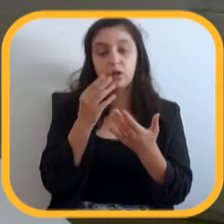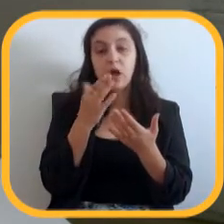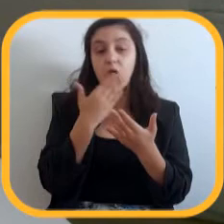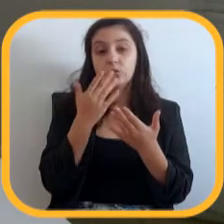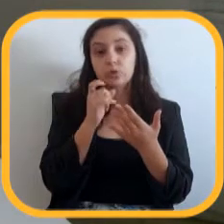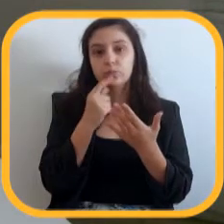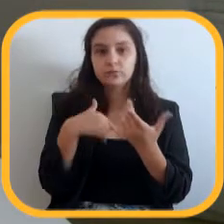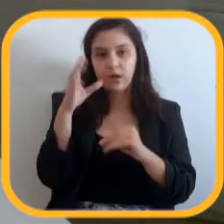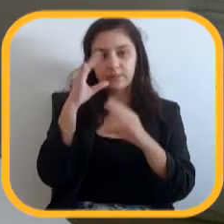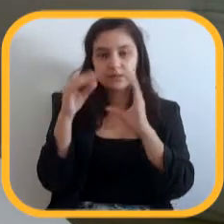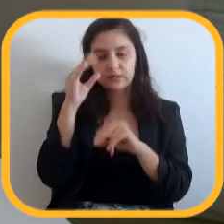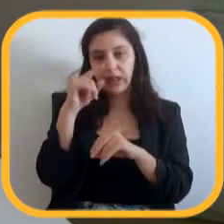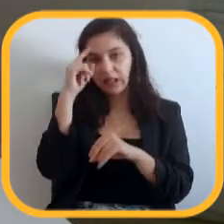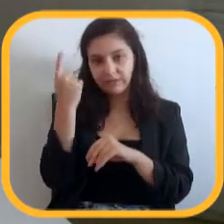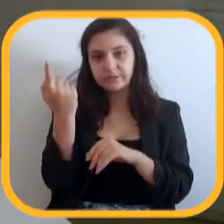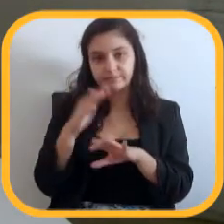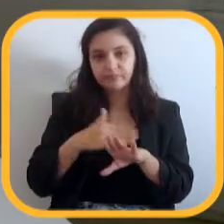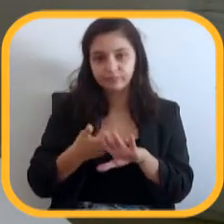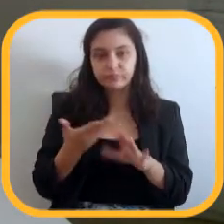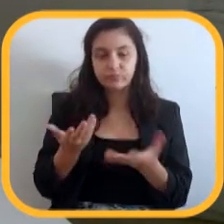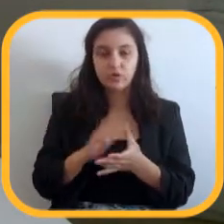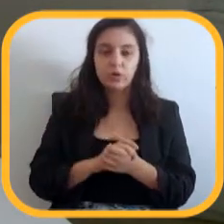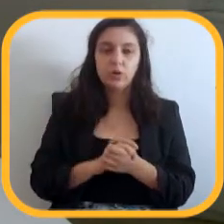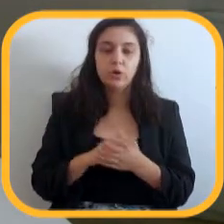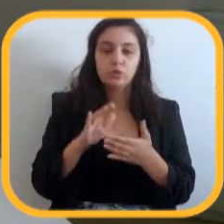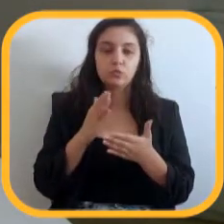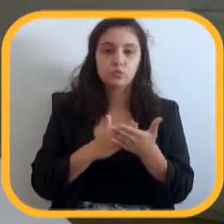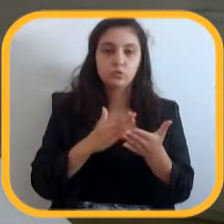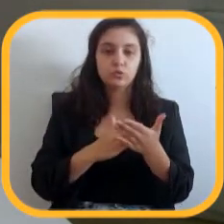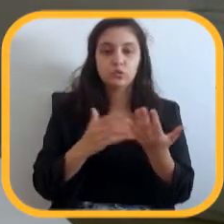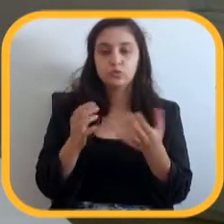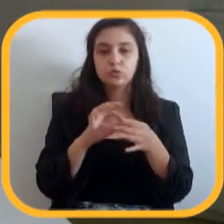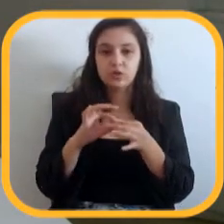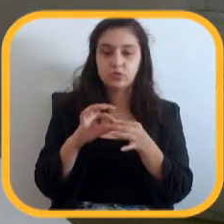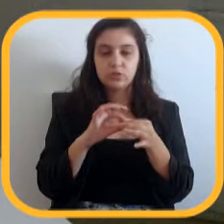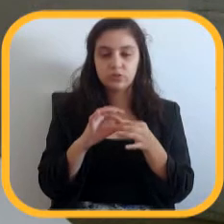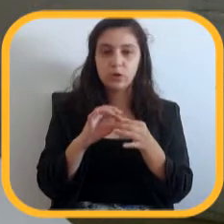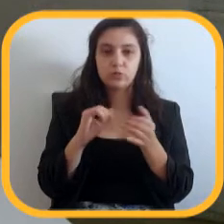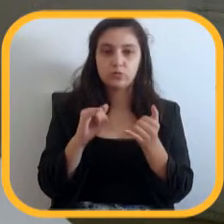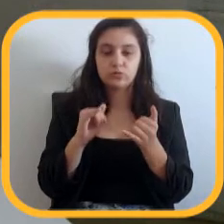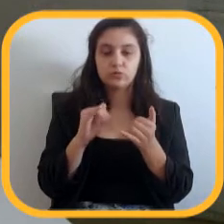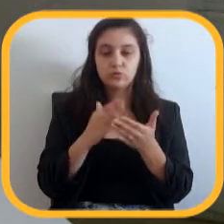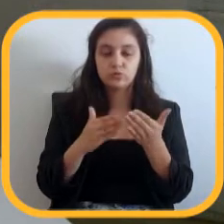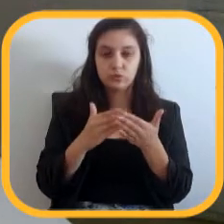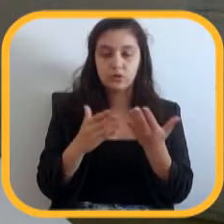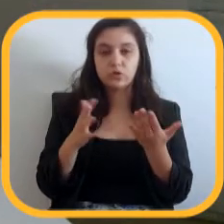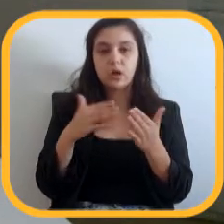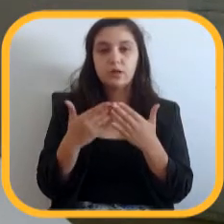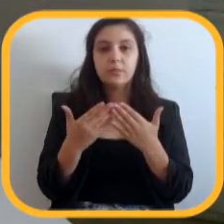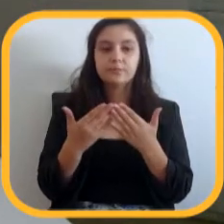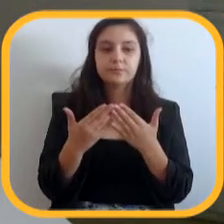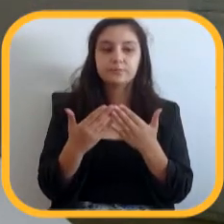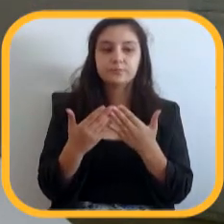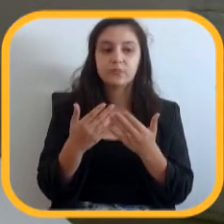pode causar dificuldades na aprendizagem. Um estudo da Associação de Estudantes da nova FCSH revela que